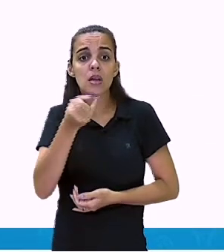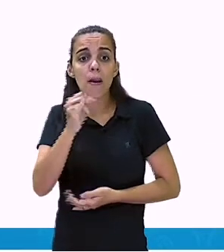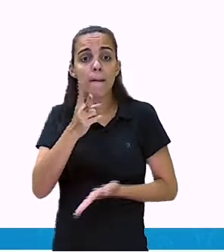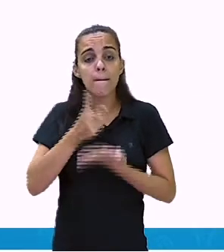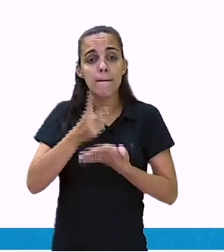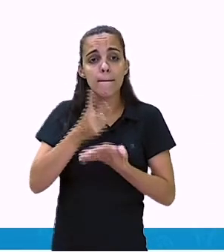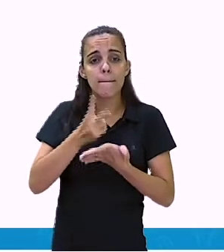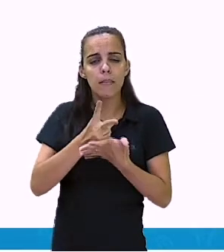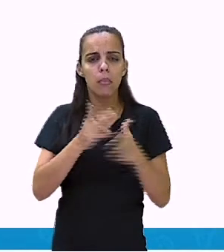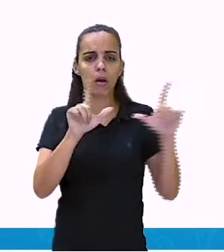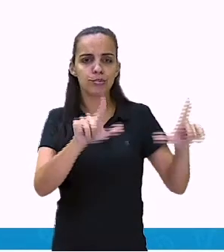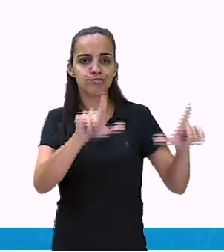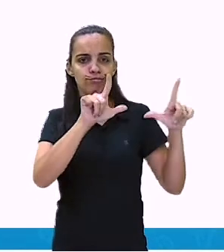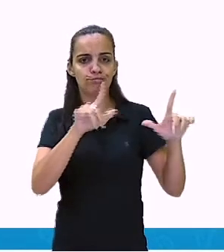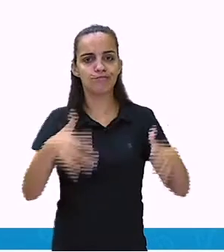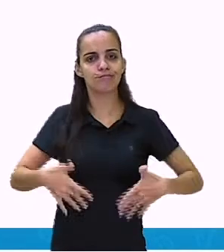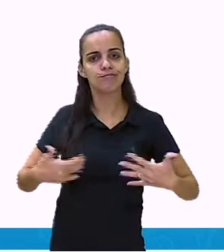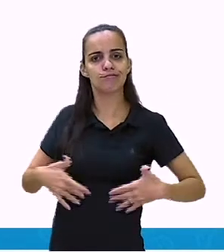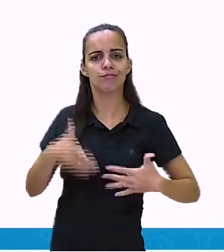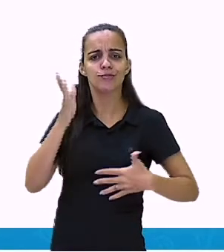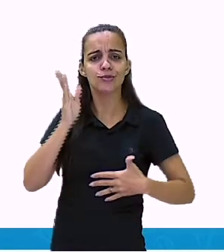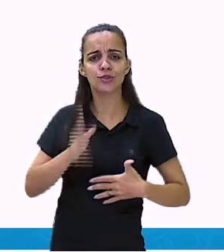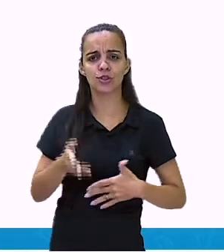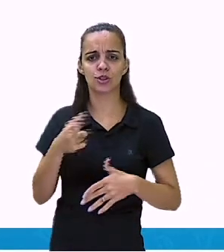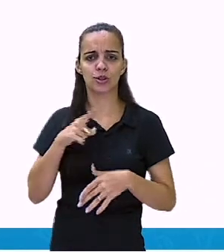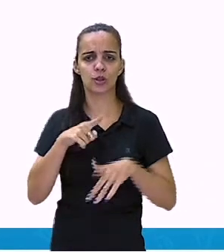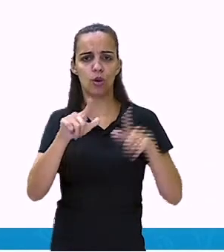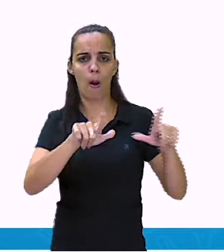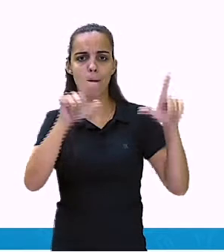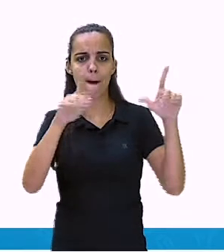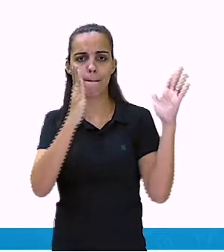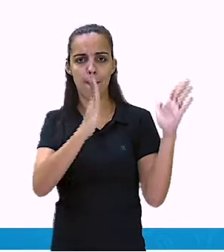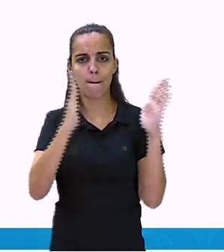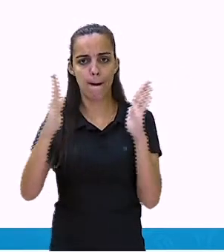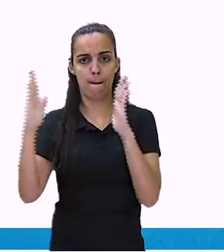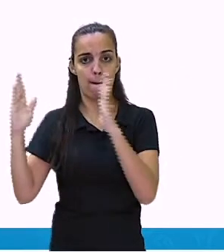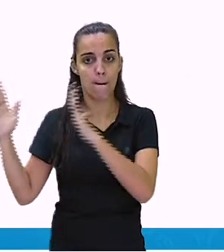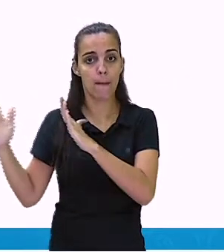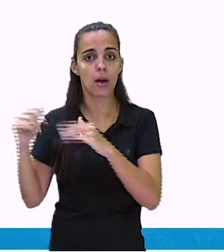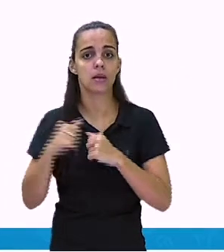mesma série animada já tem seus episódios